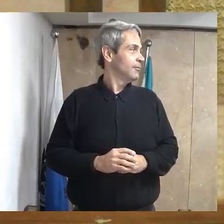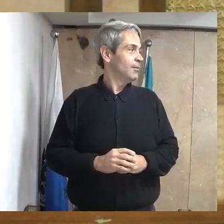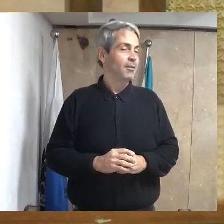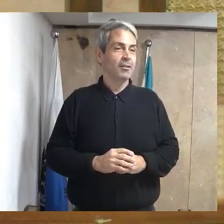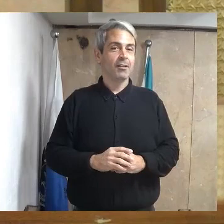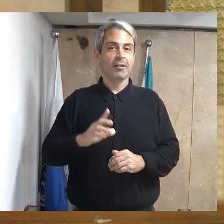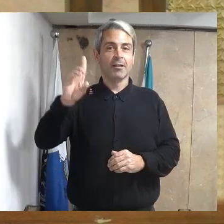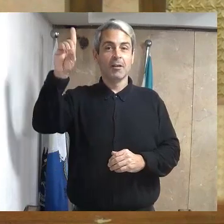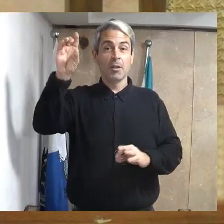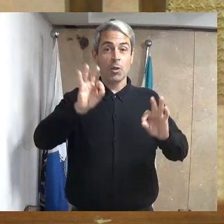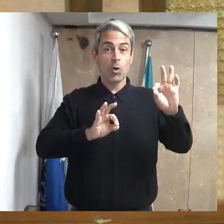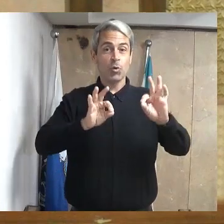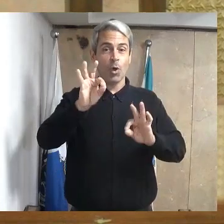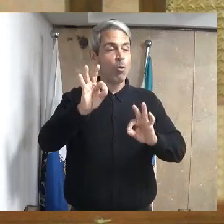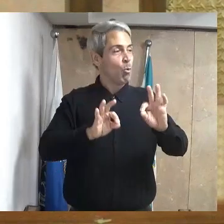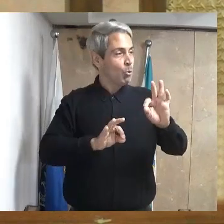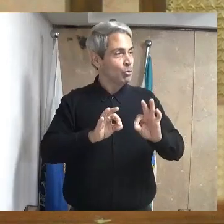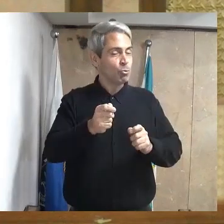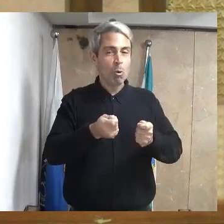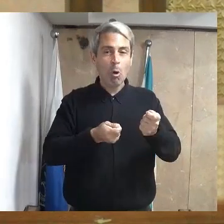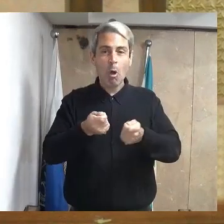Deus está no controle, senador,